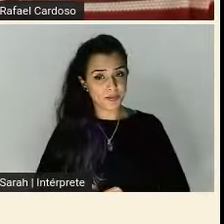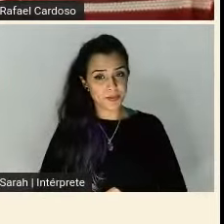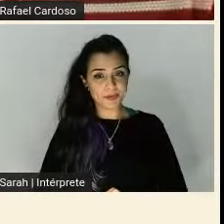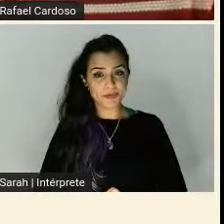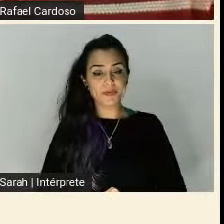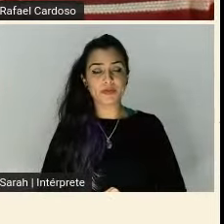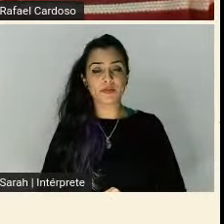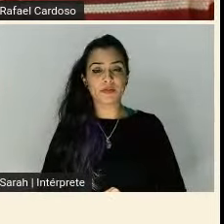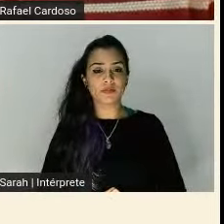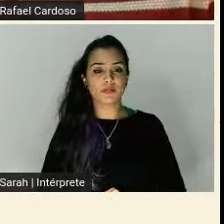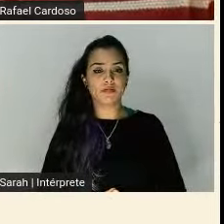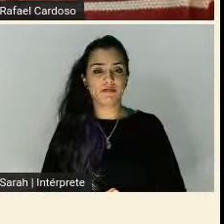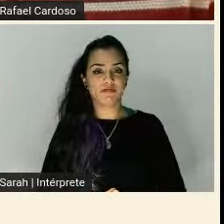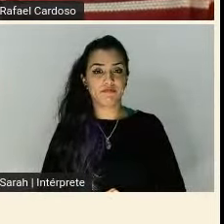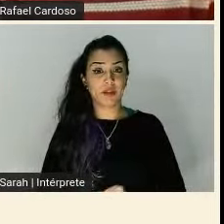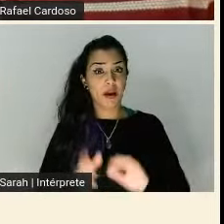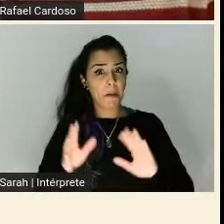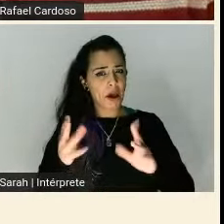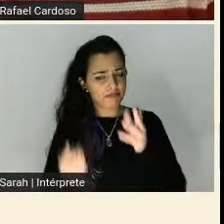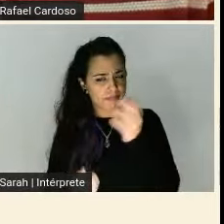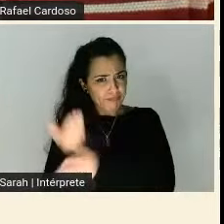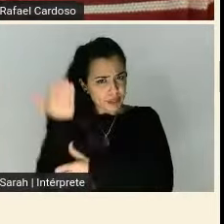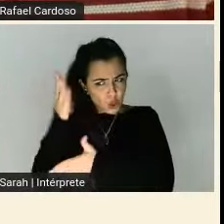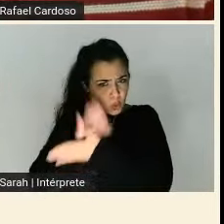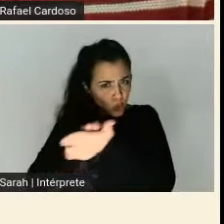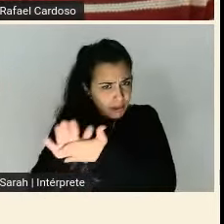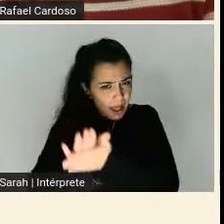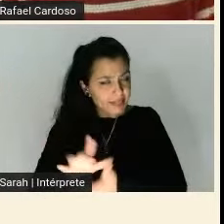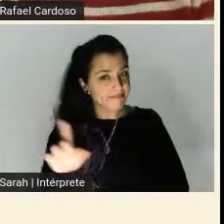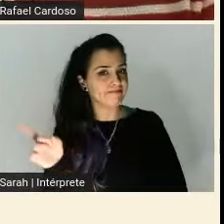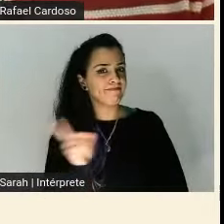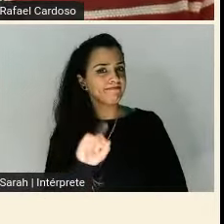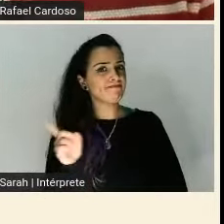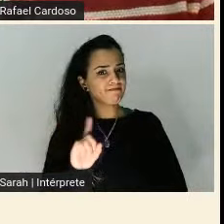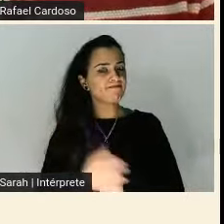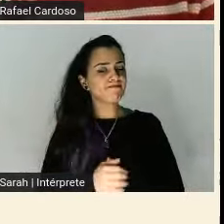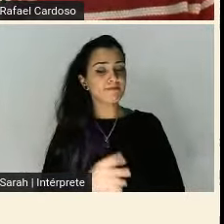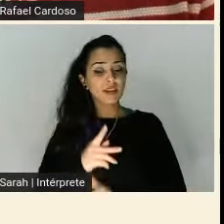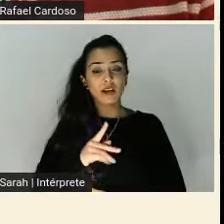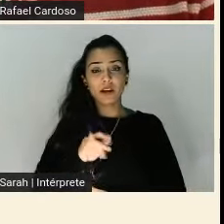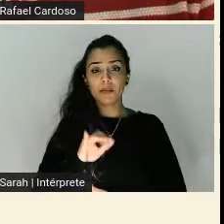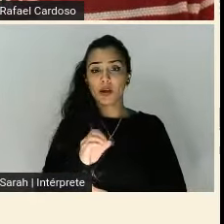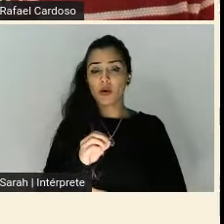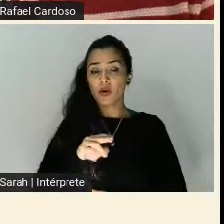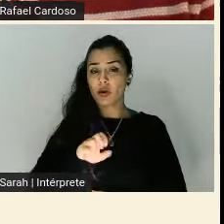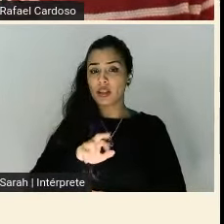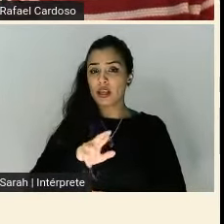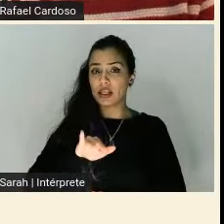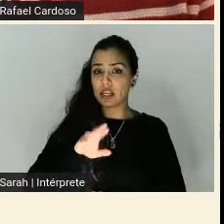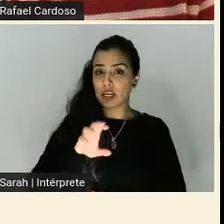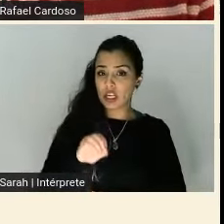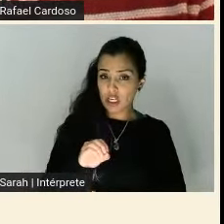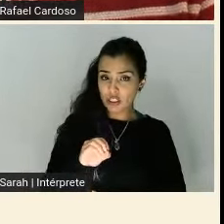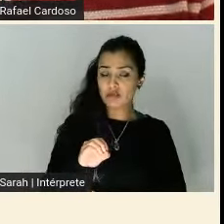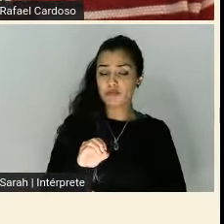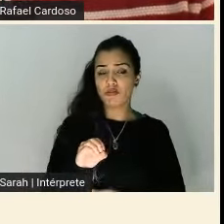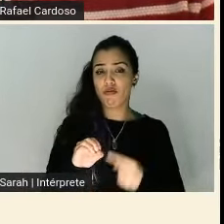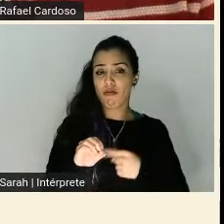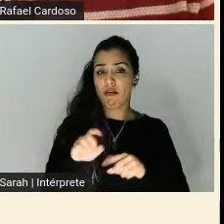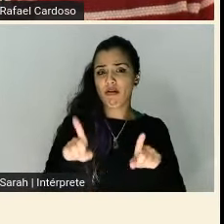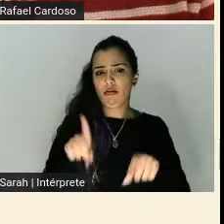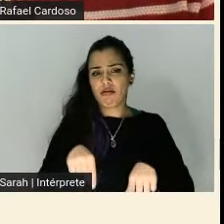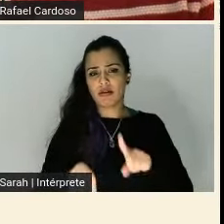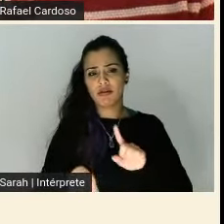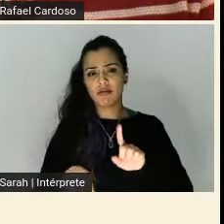Como nada vem do nada, ao mesmo tempo que reconhecemos o pioneirismo da narrativa erigida por Lorival Gomes Machado,